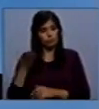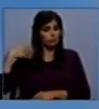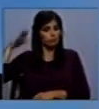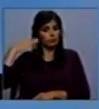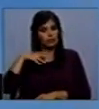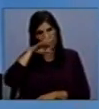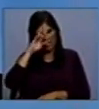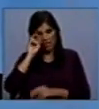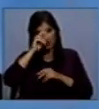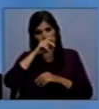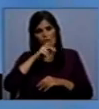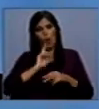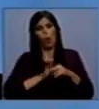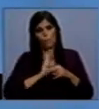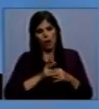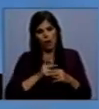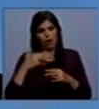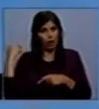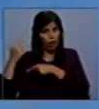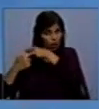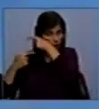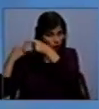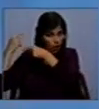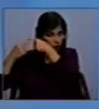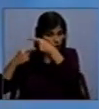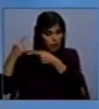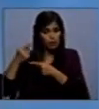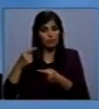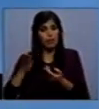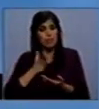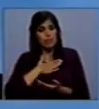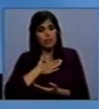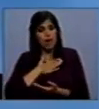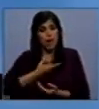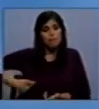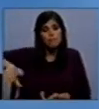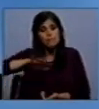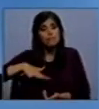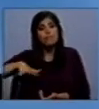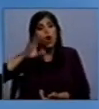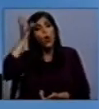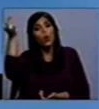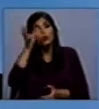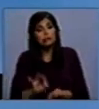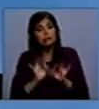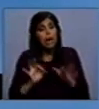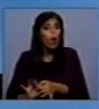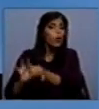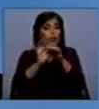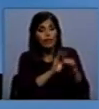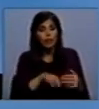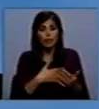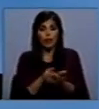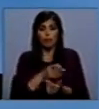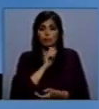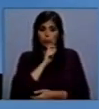grécia roma que tentei explorar todo que no fundo é o caso da unir adunir mudar uma cultura é comum e nos permite portanto